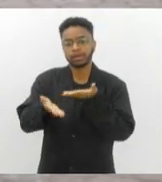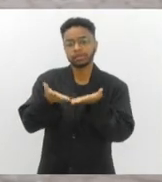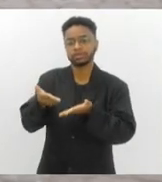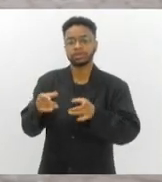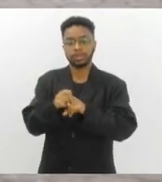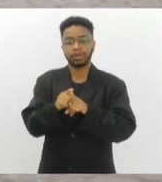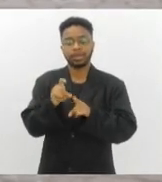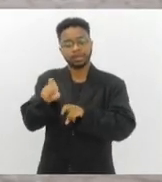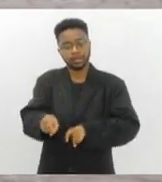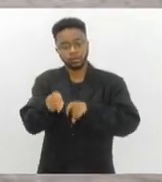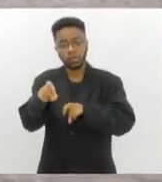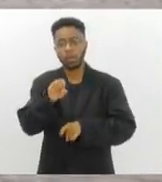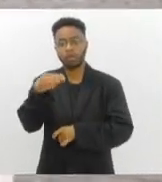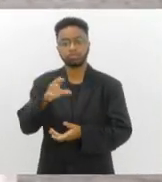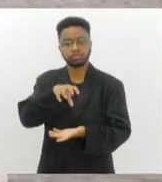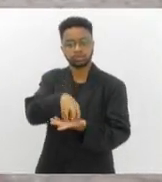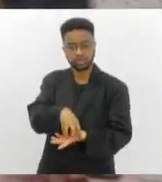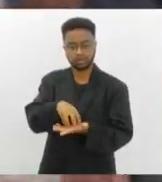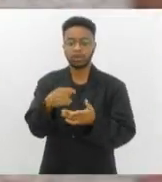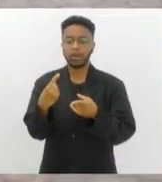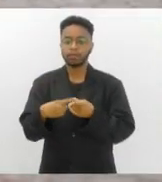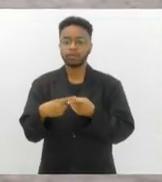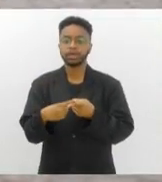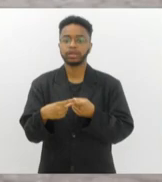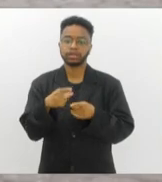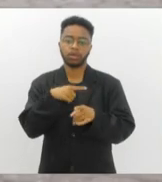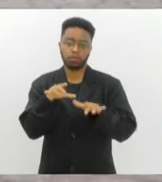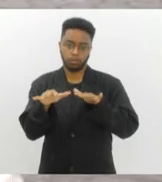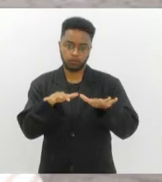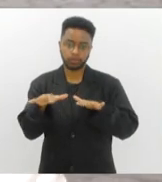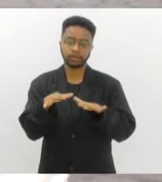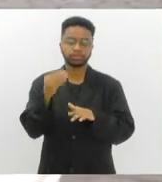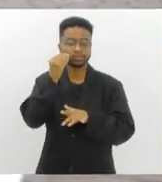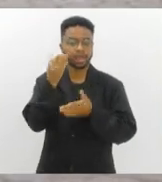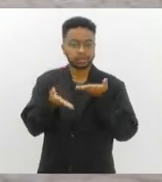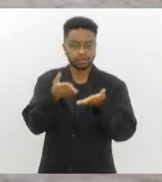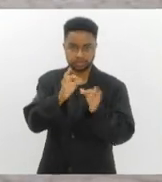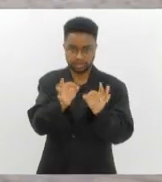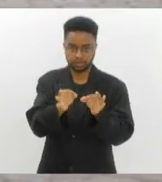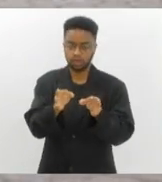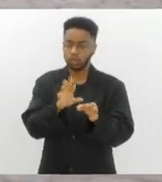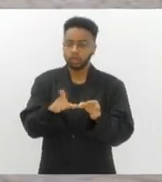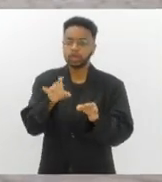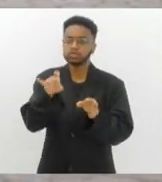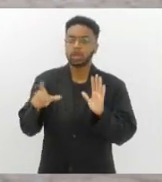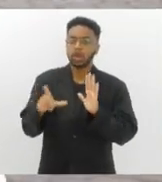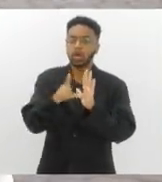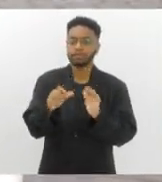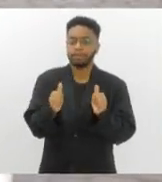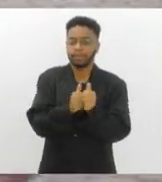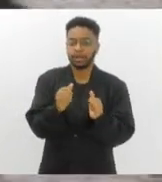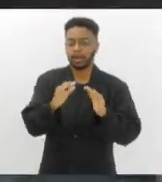no interior ou aqui no centro da cidade, tem essa movimentação para ser atendido, né? Não necessariamente na loja mais próxima da sua